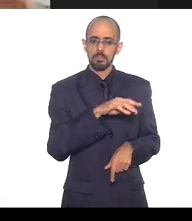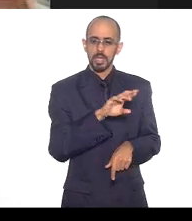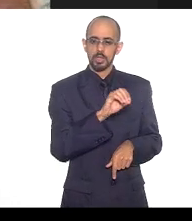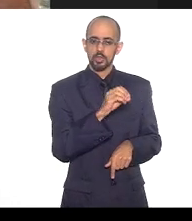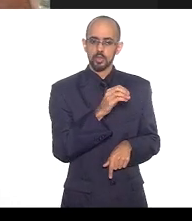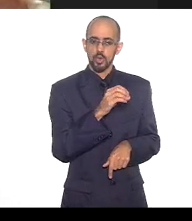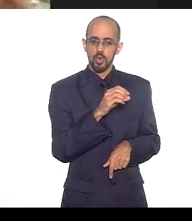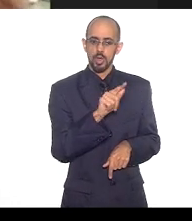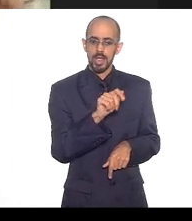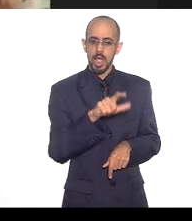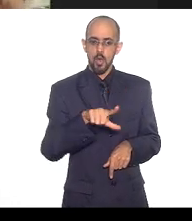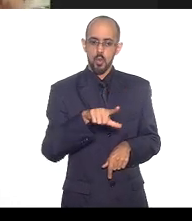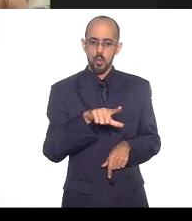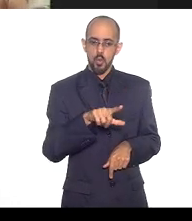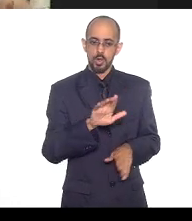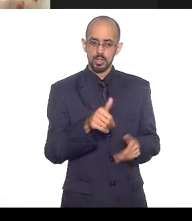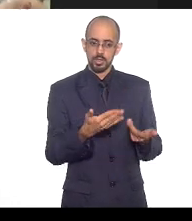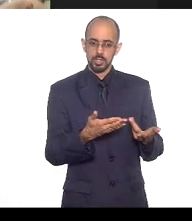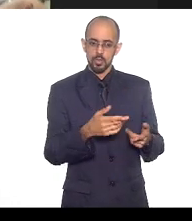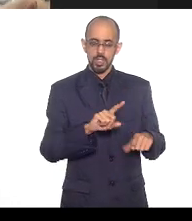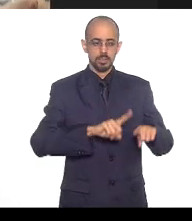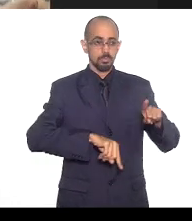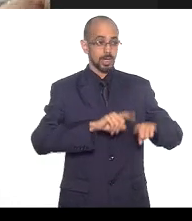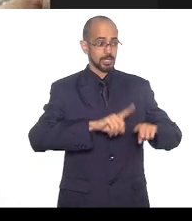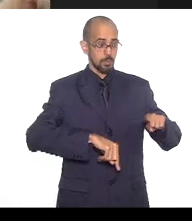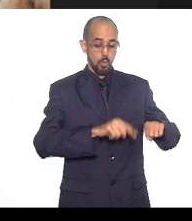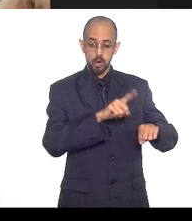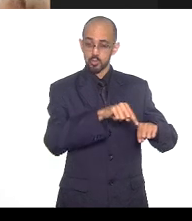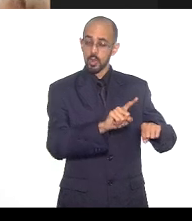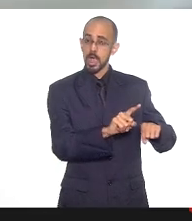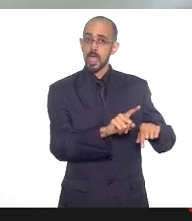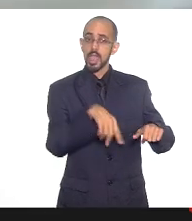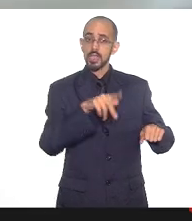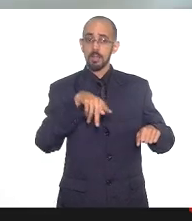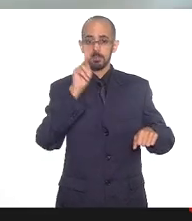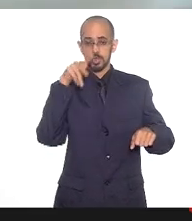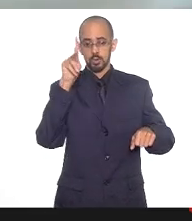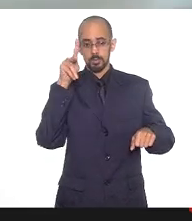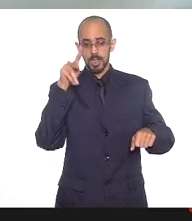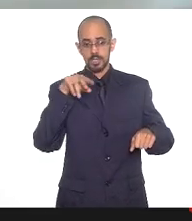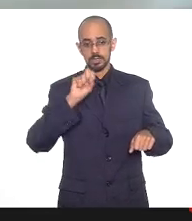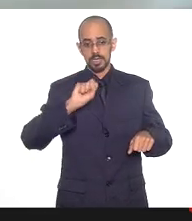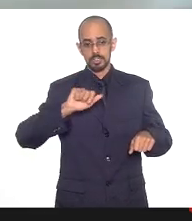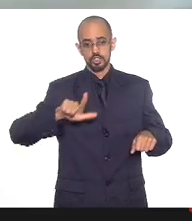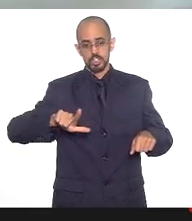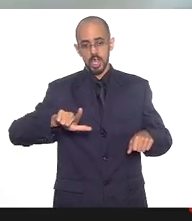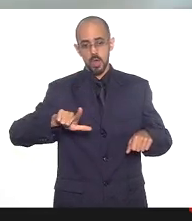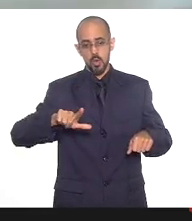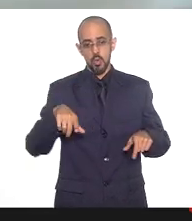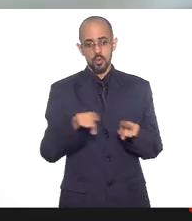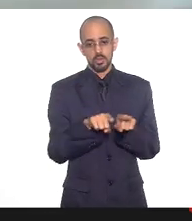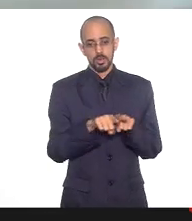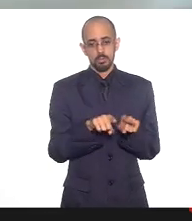ativo é da Petrobras, da Shell e da Petrogal.